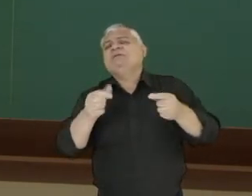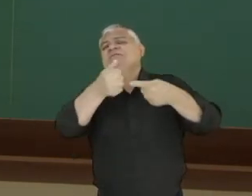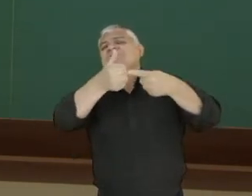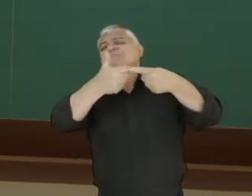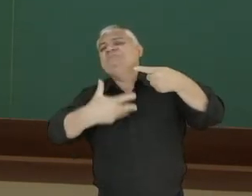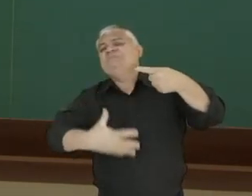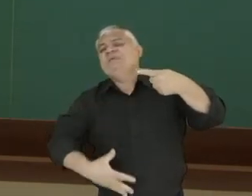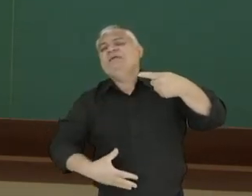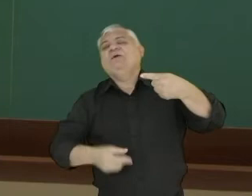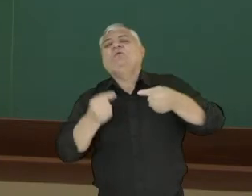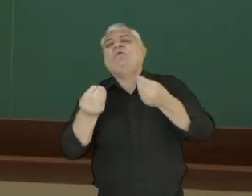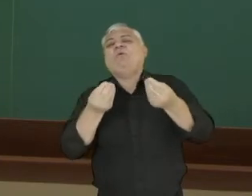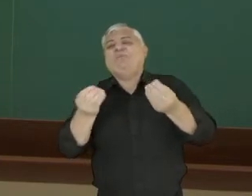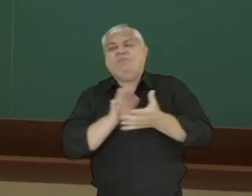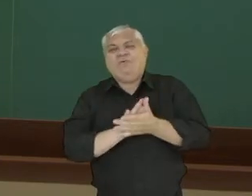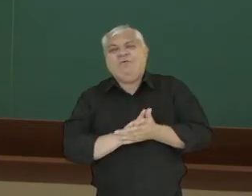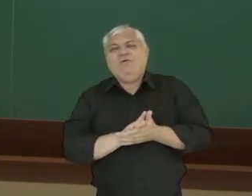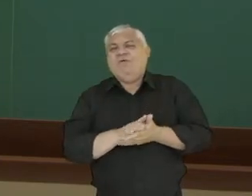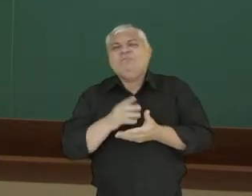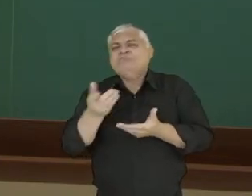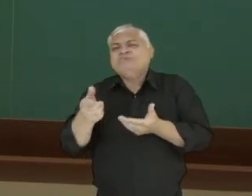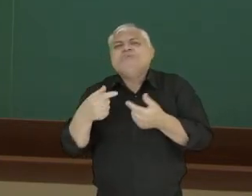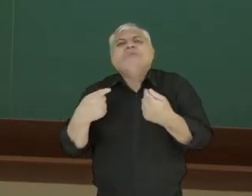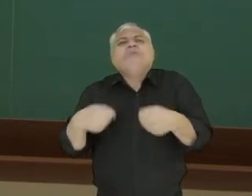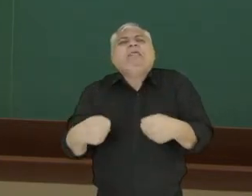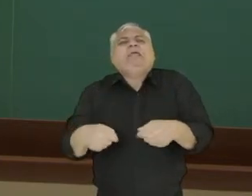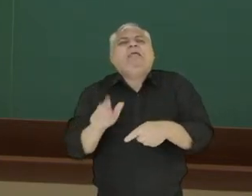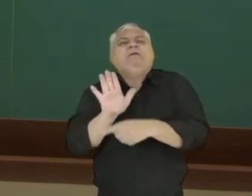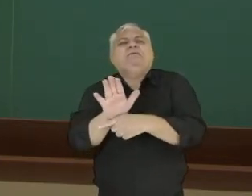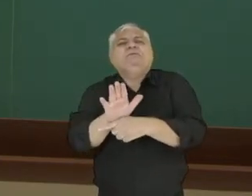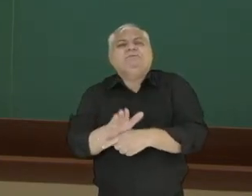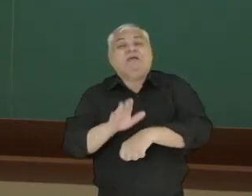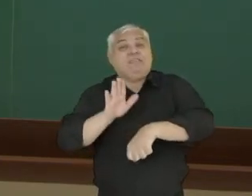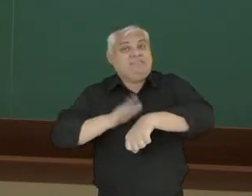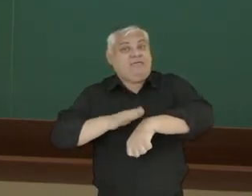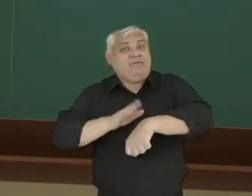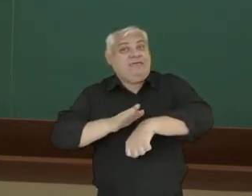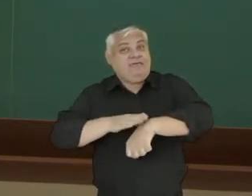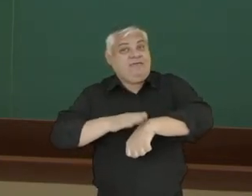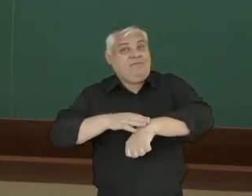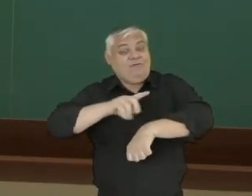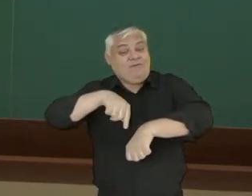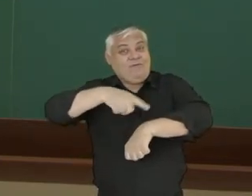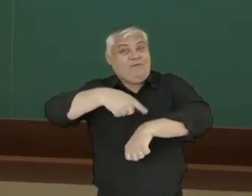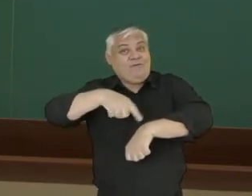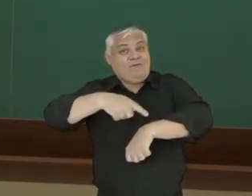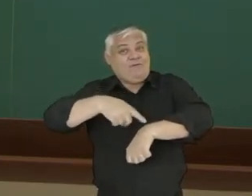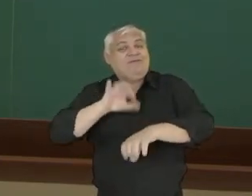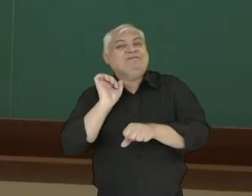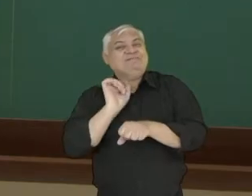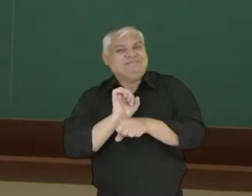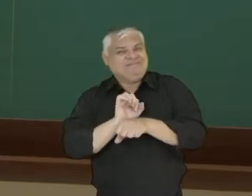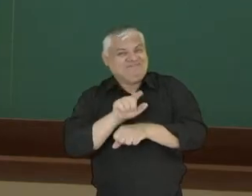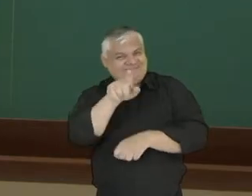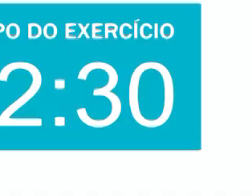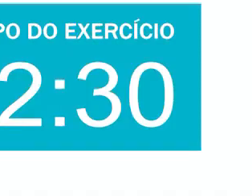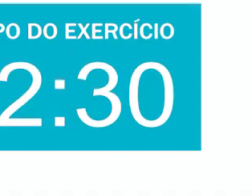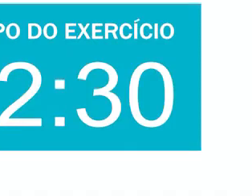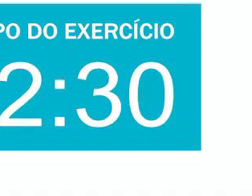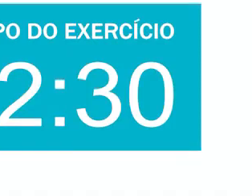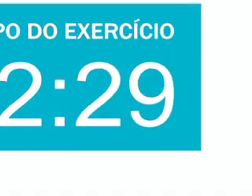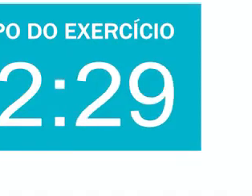de Informações Geográficas, como ele é composto e para que ele serve. O relógio vai aparecer ali na tela, ó, e a gente está esperando você.